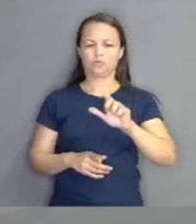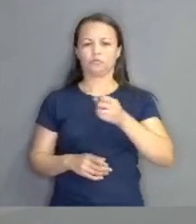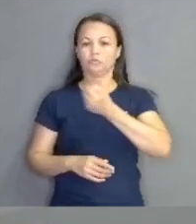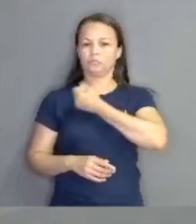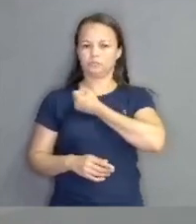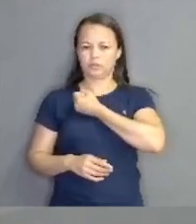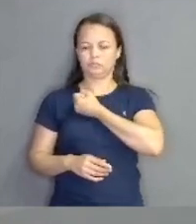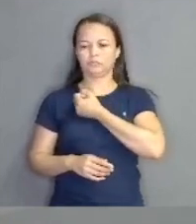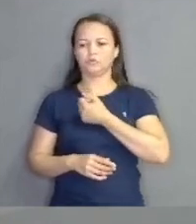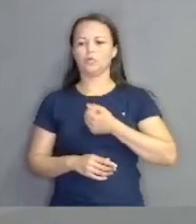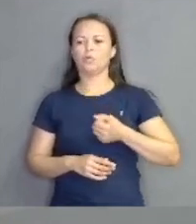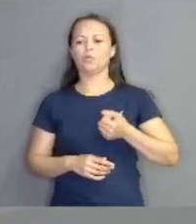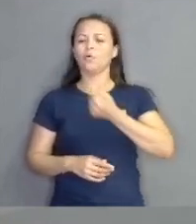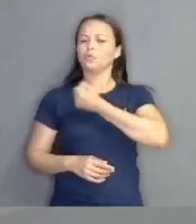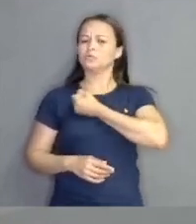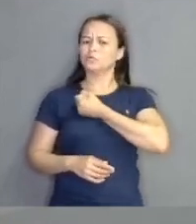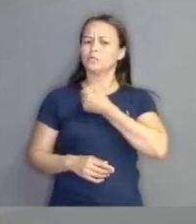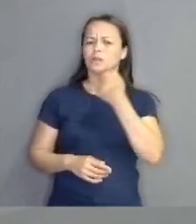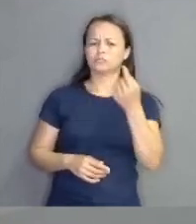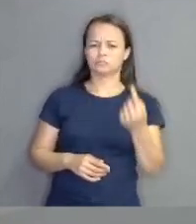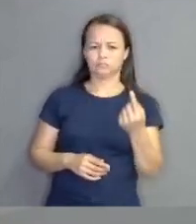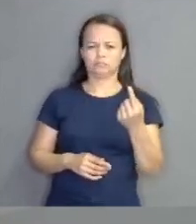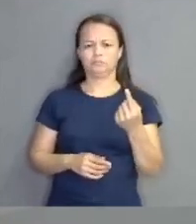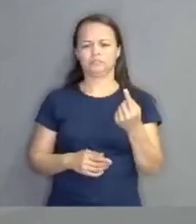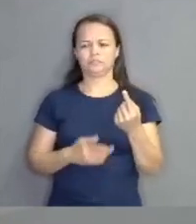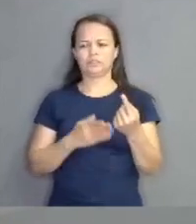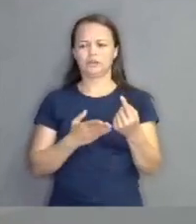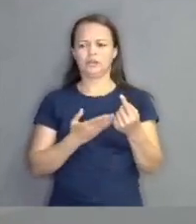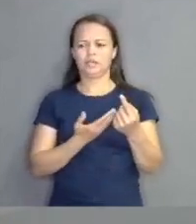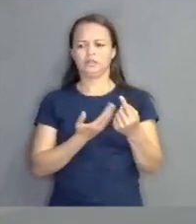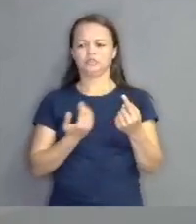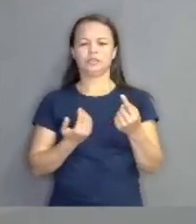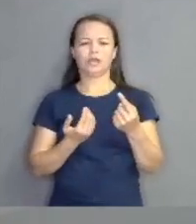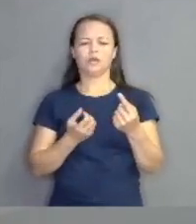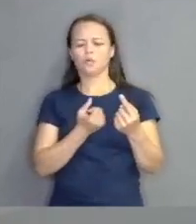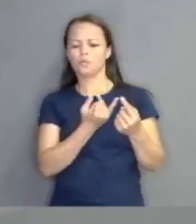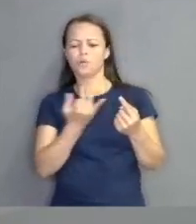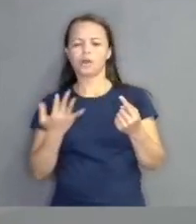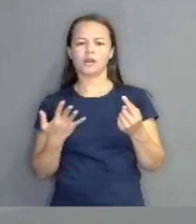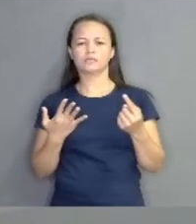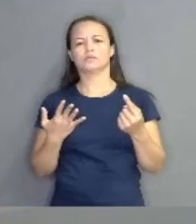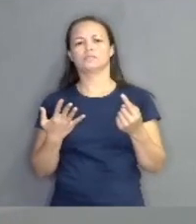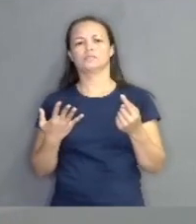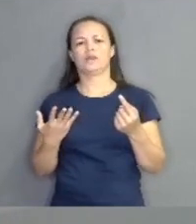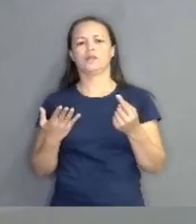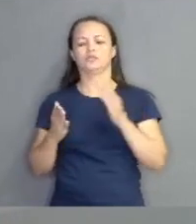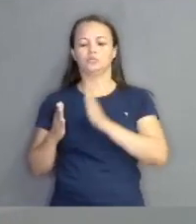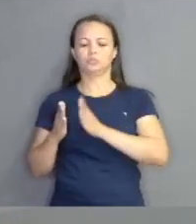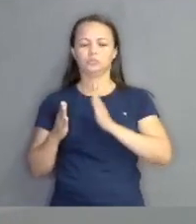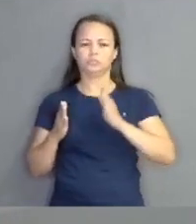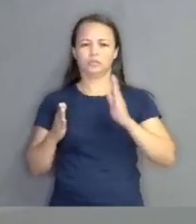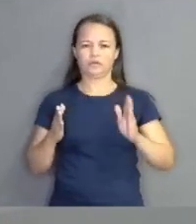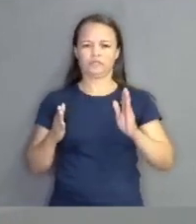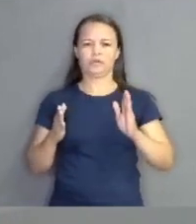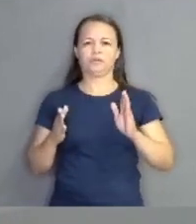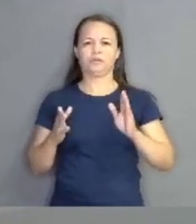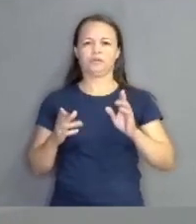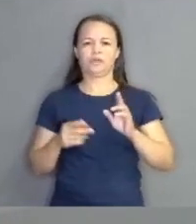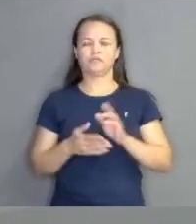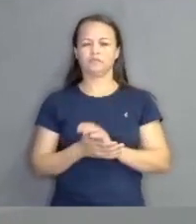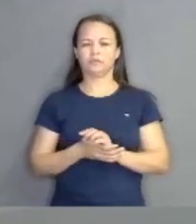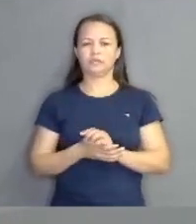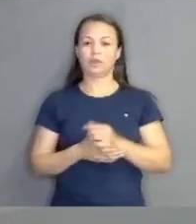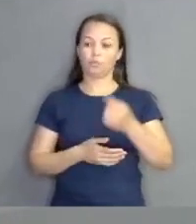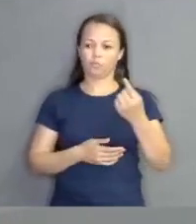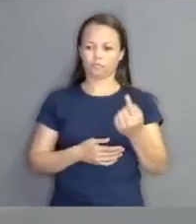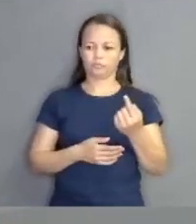Número 1, ele está a quantas unidades à frente da vírgula? 1. Então,